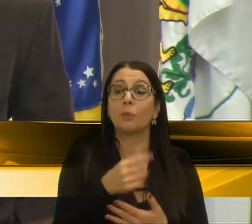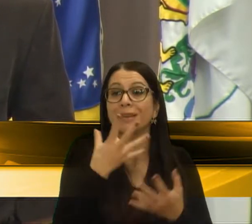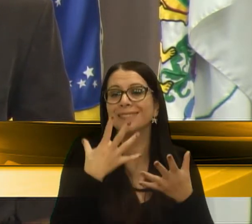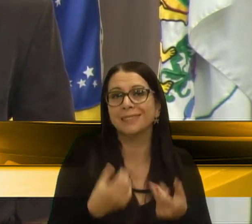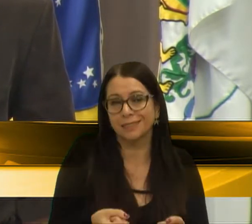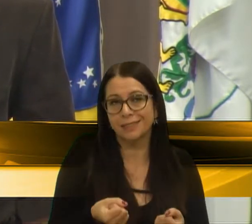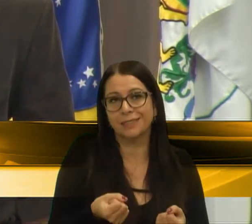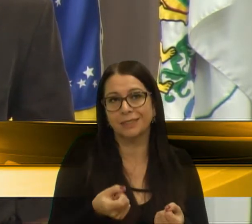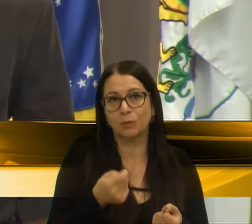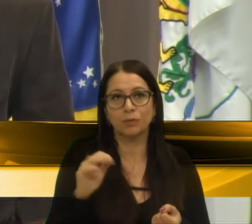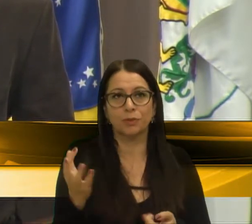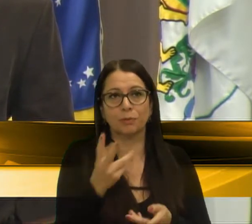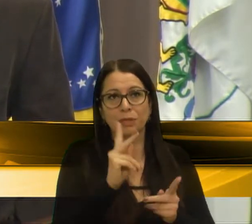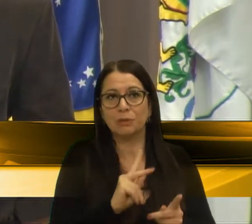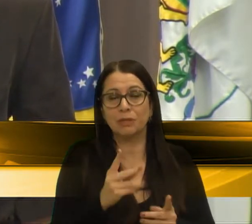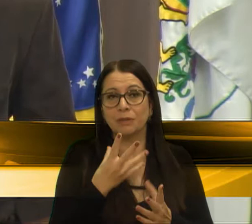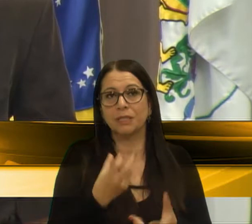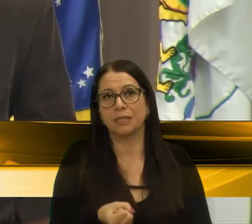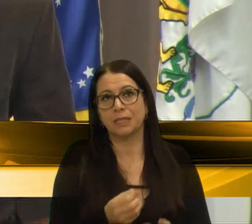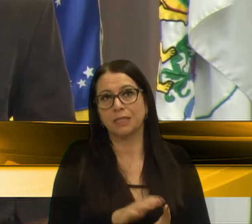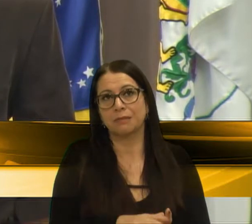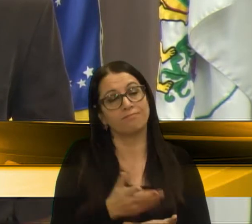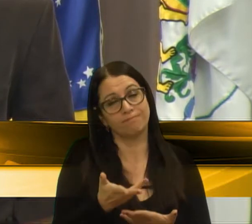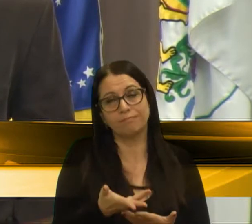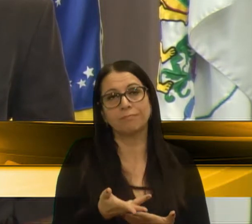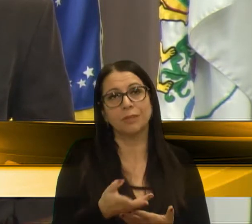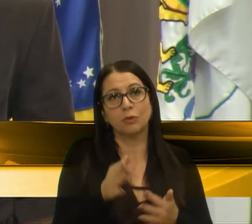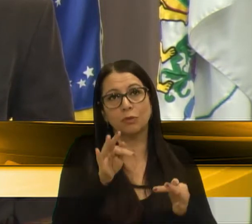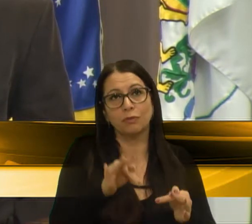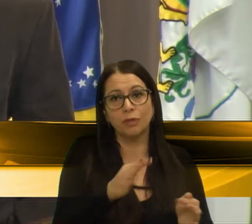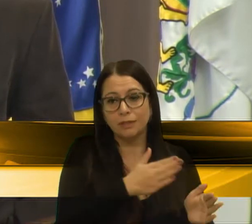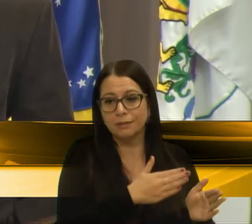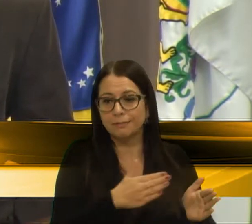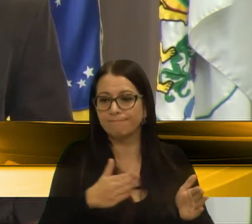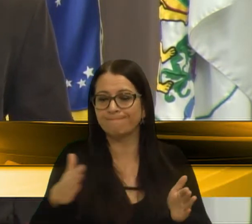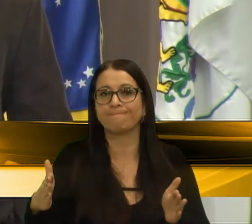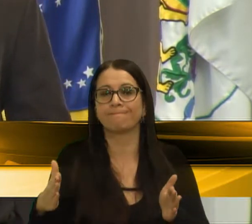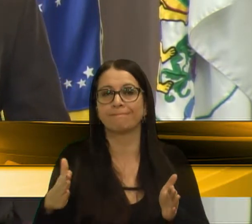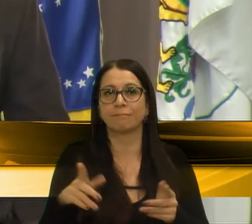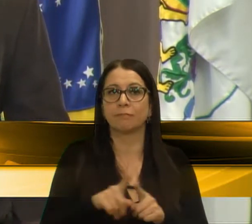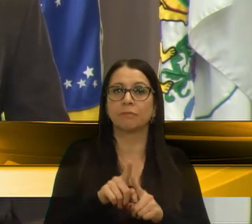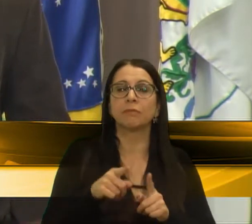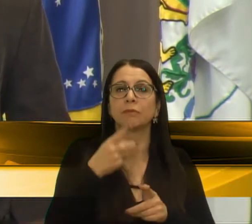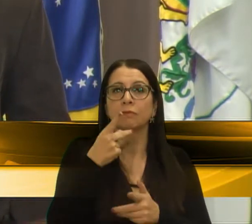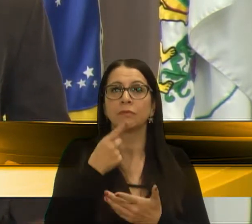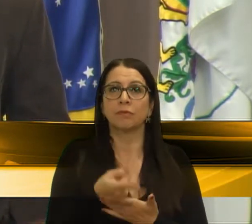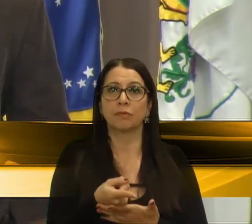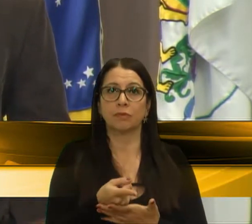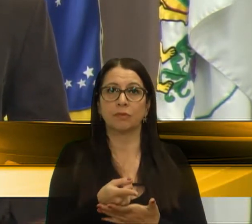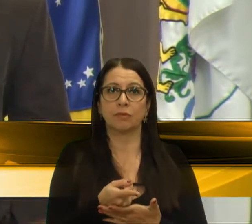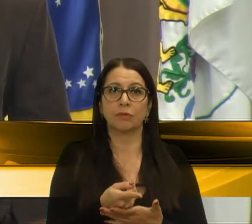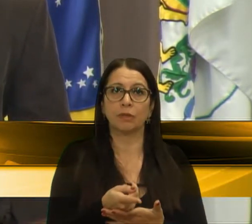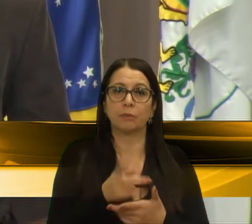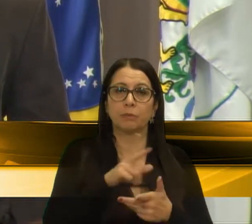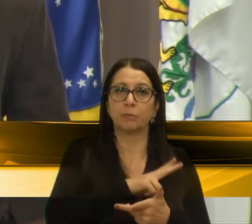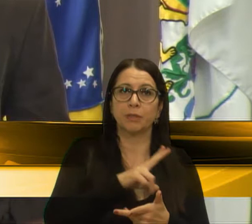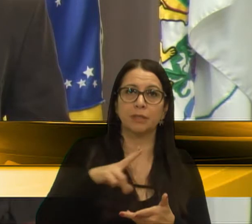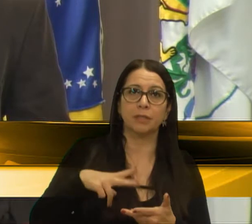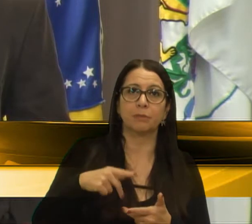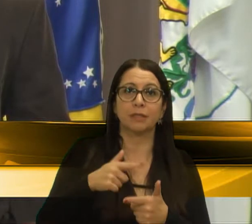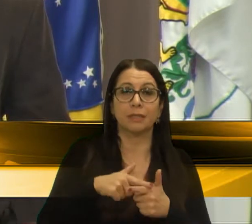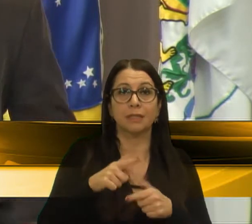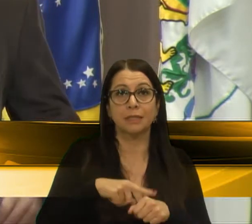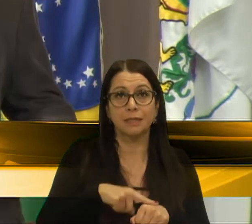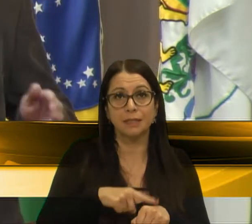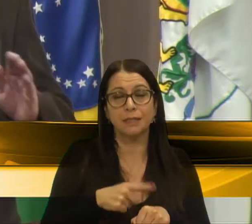aceite isso, a maioria das pessoas não aceitam, é o nosso fim da nossa trajetória. A gente trata os pacientes nessa fase,